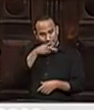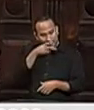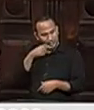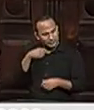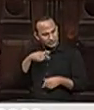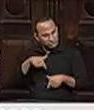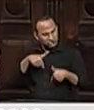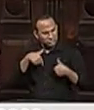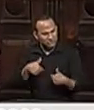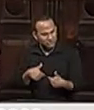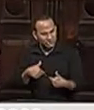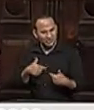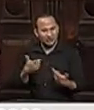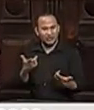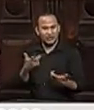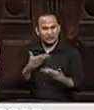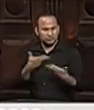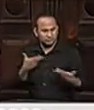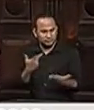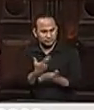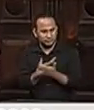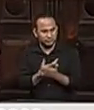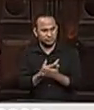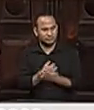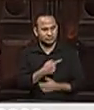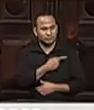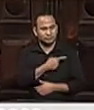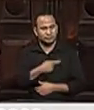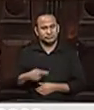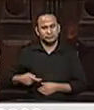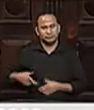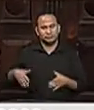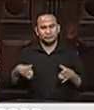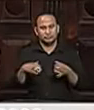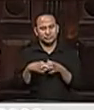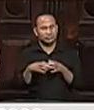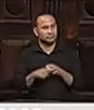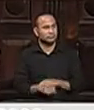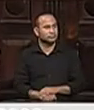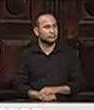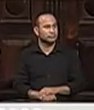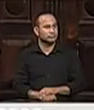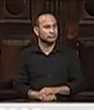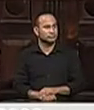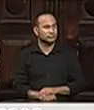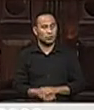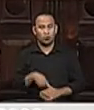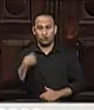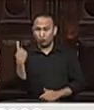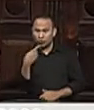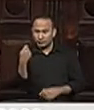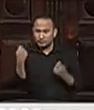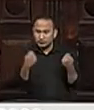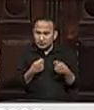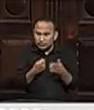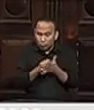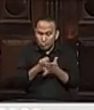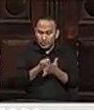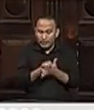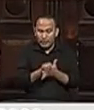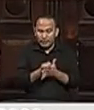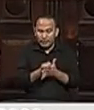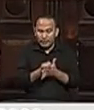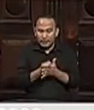atentado, a essa indignidade cometida contra essas duas corporações. Agora, nós precisamos exigir